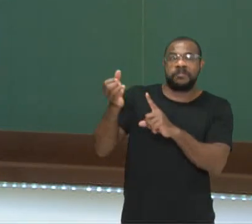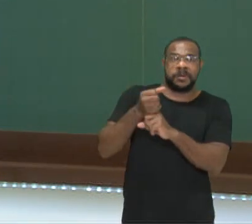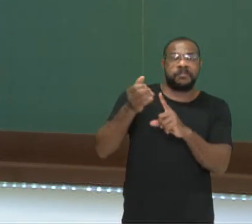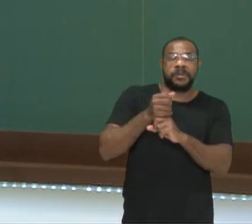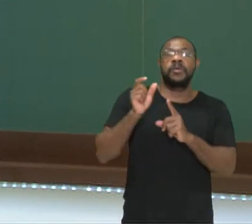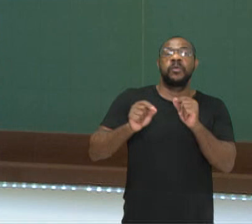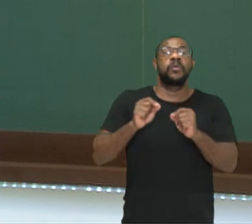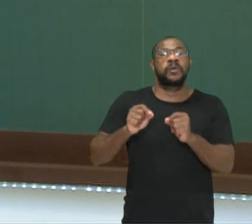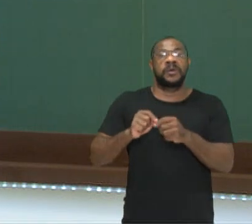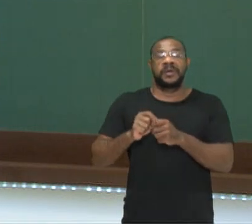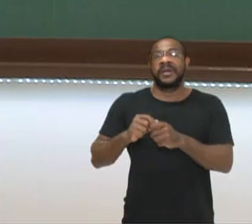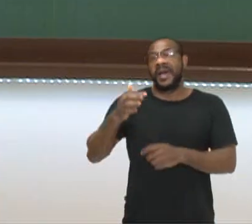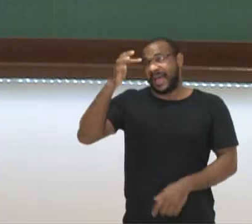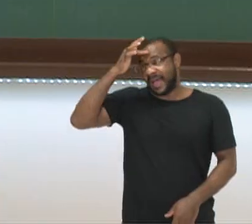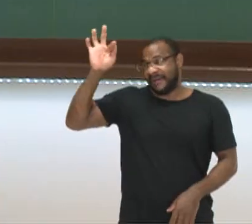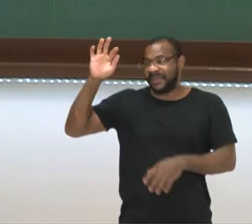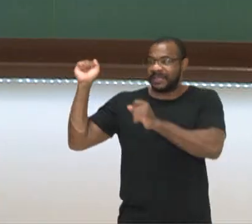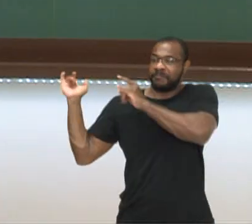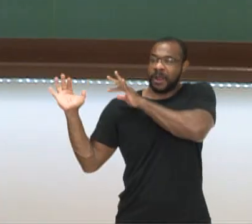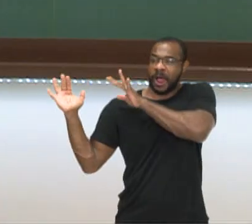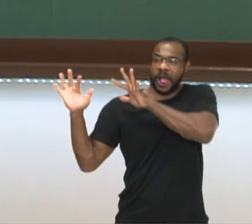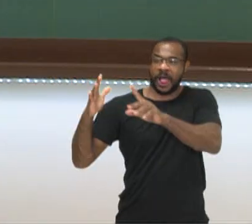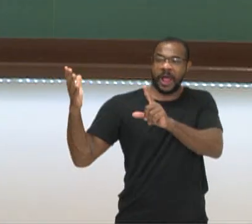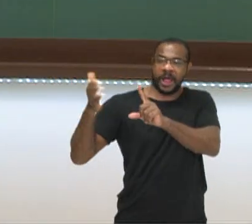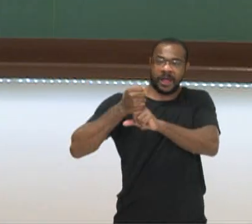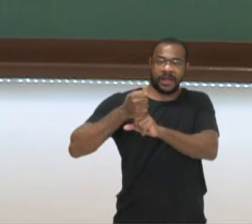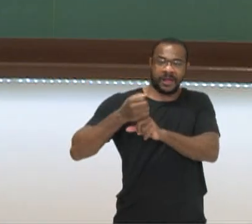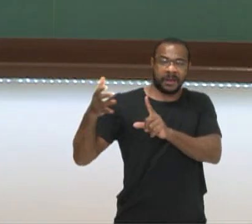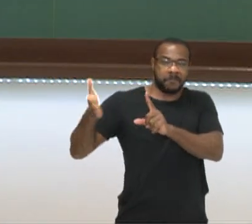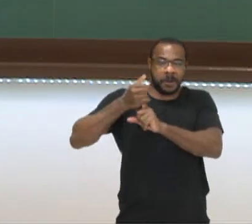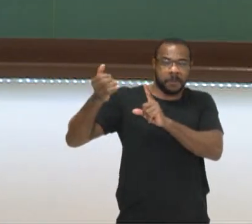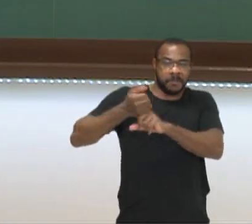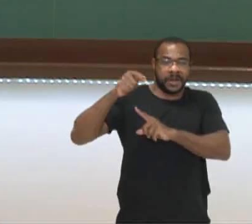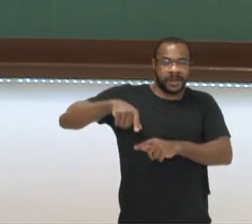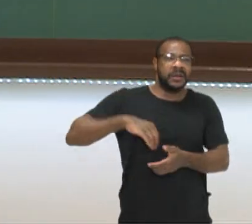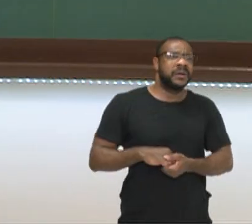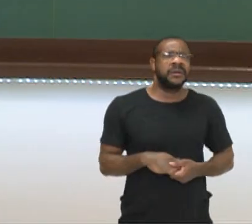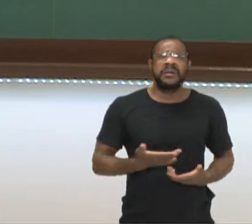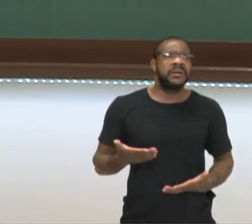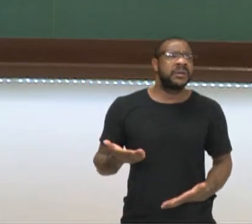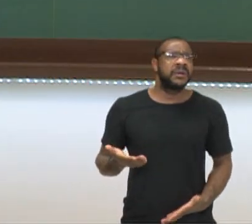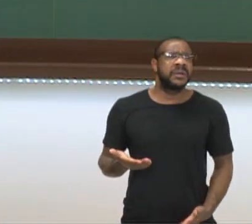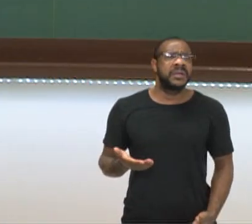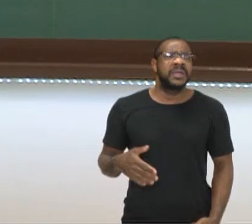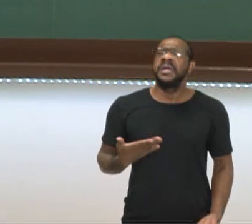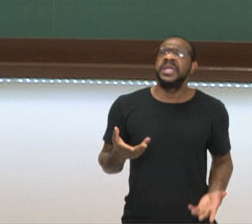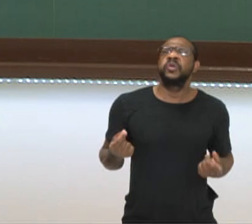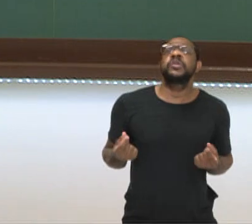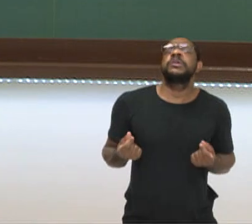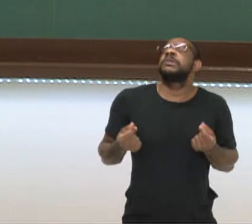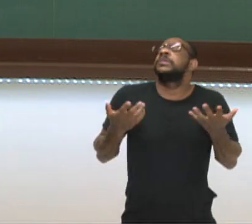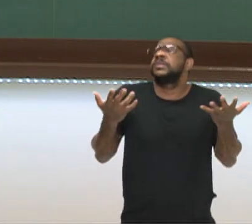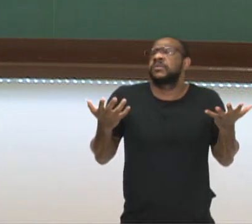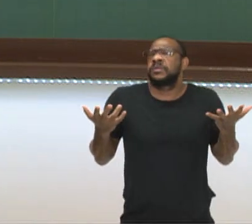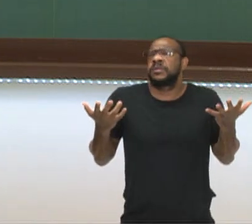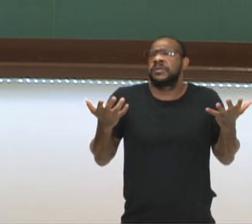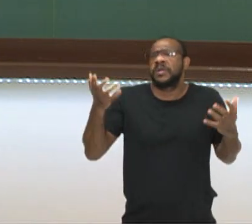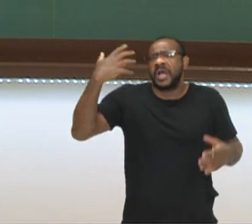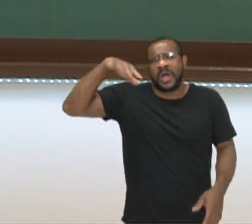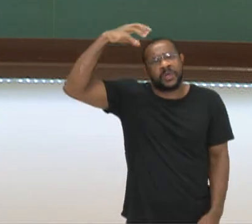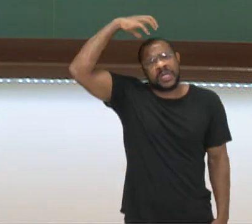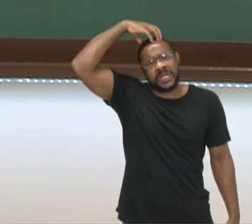pelas tropas francesas, mas e daí? E a coroa portuguesa e os nobres, eles deixaram